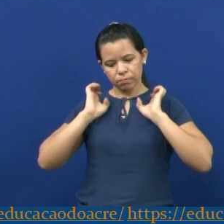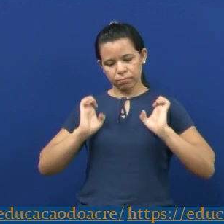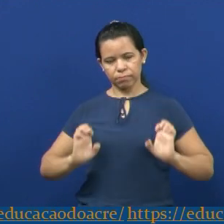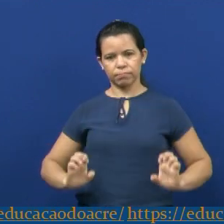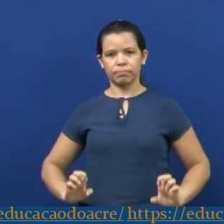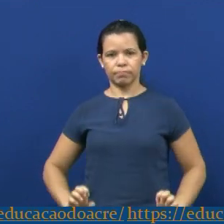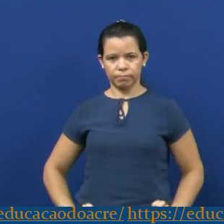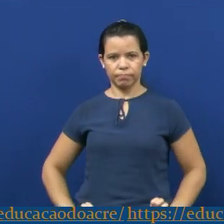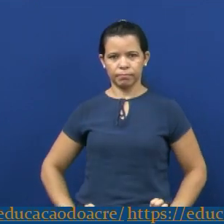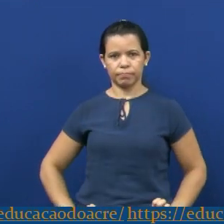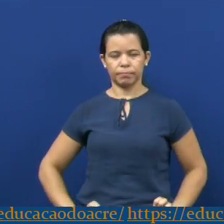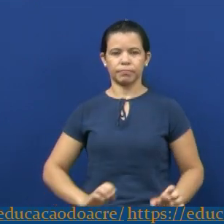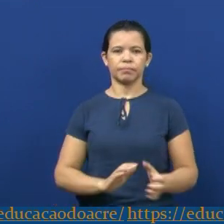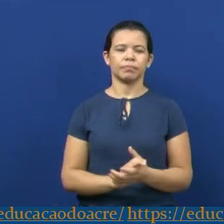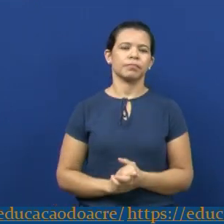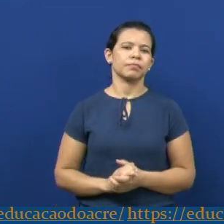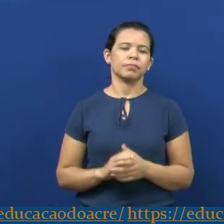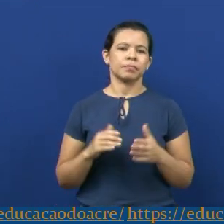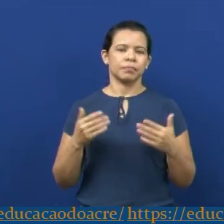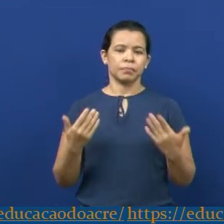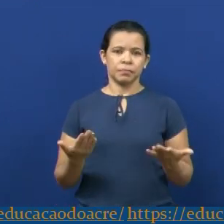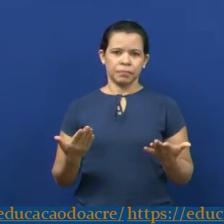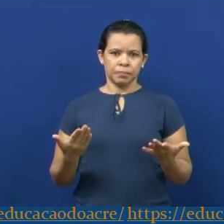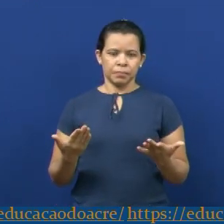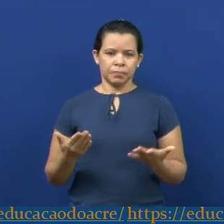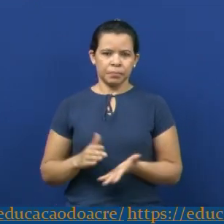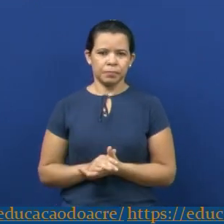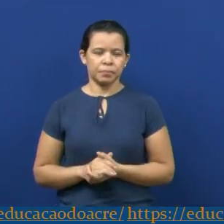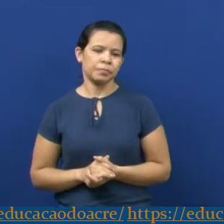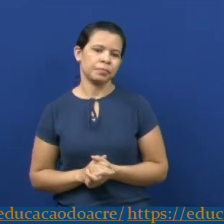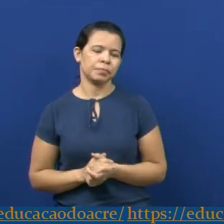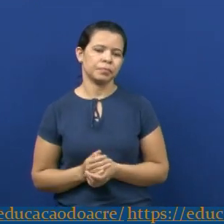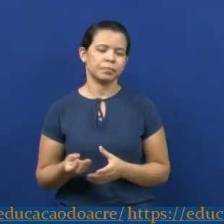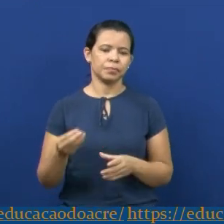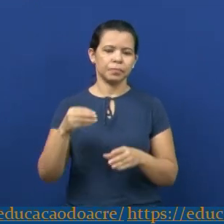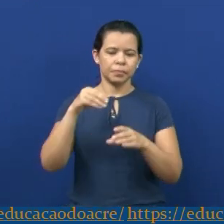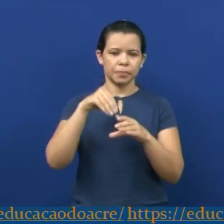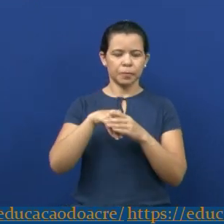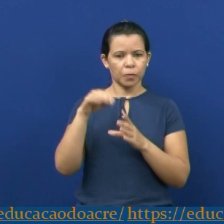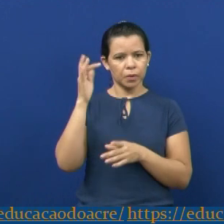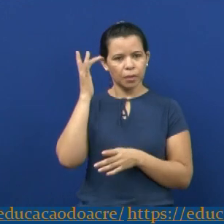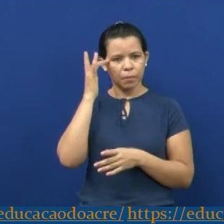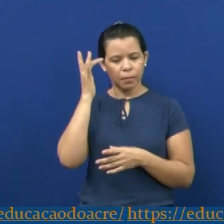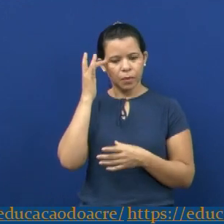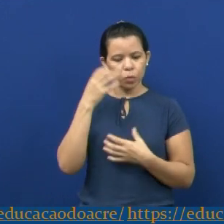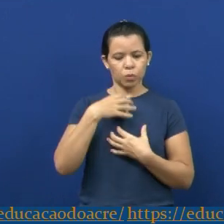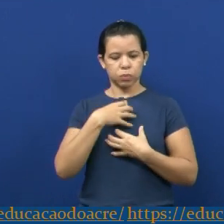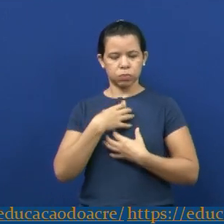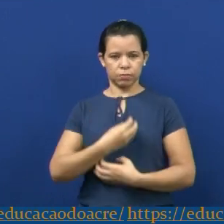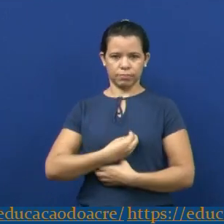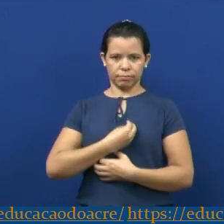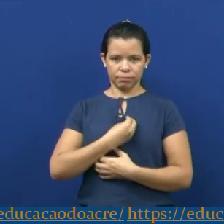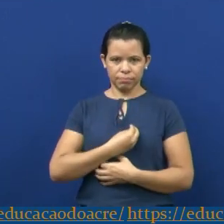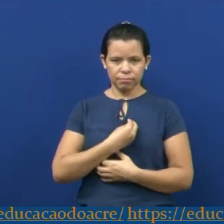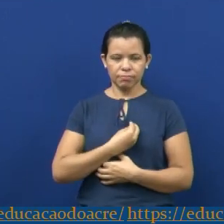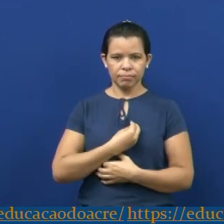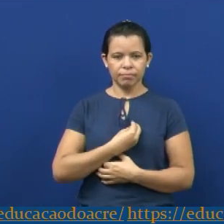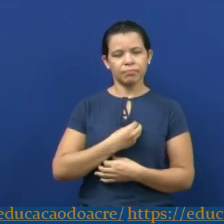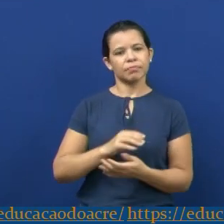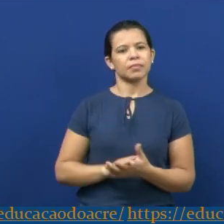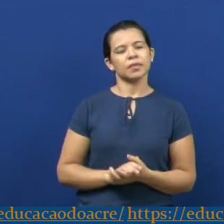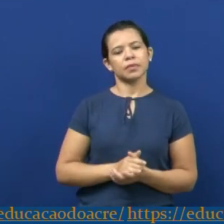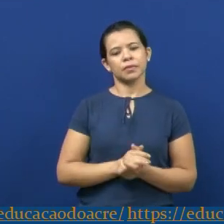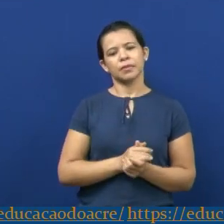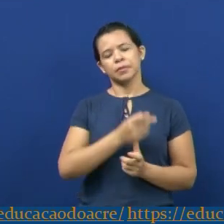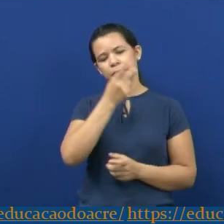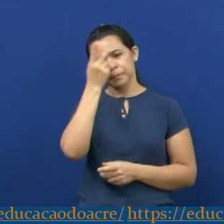direcionados. Então, dentro desse pensamento e filosofia de vida, as pessoas que adotam essa filosofia de vida,